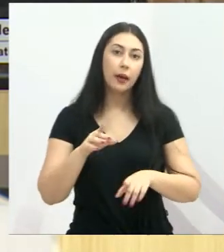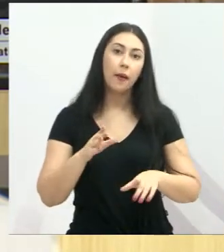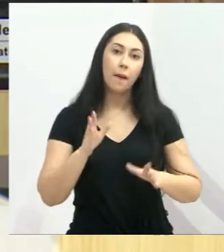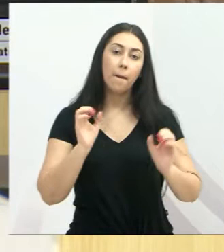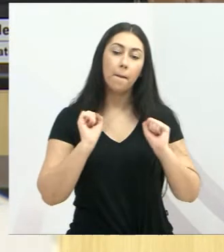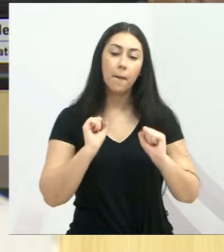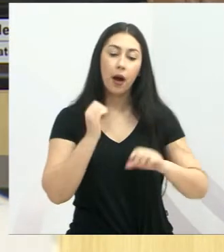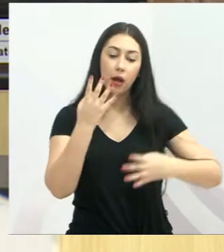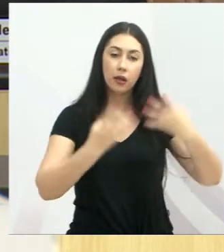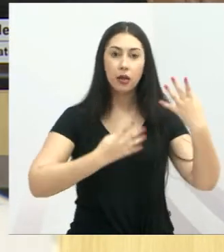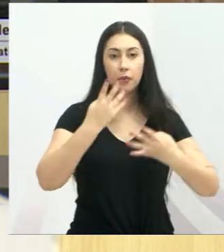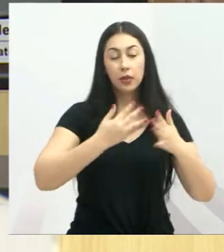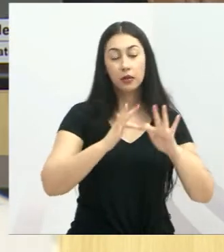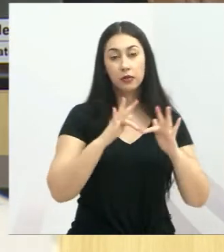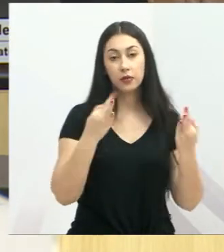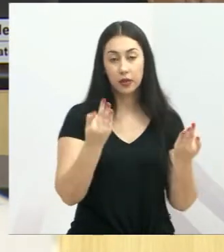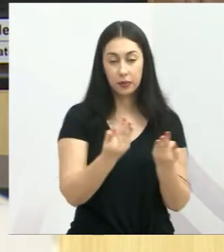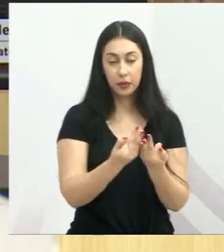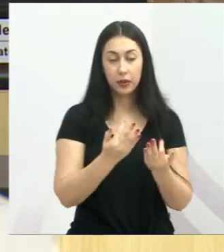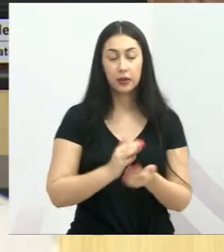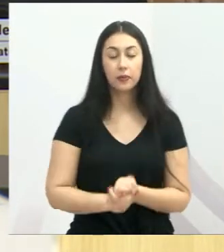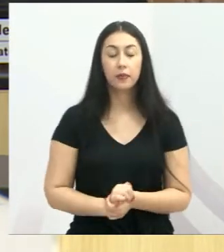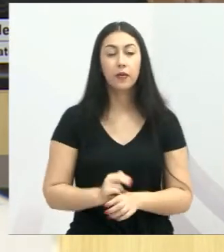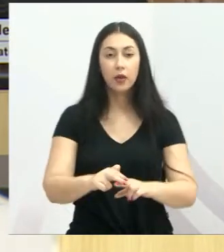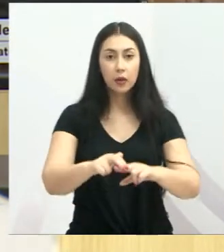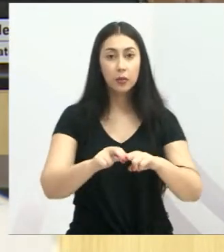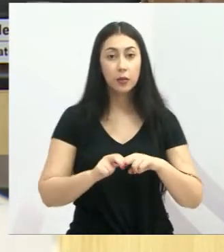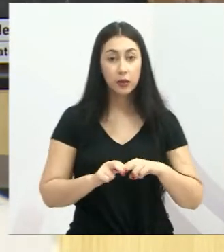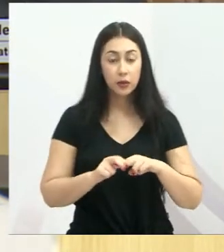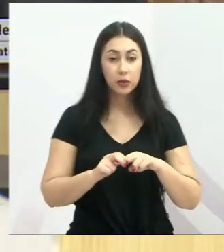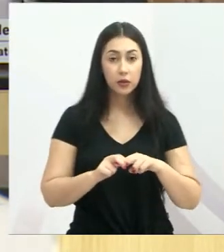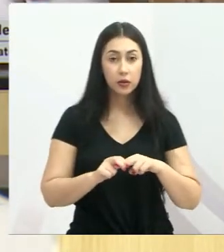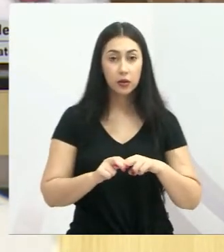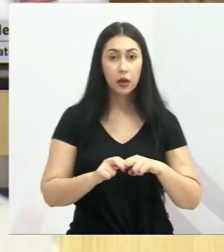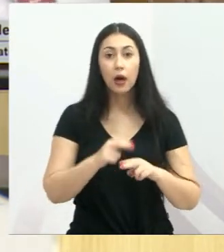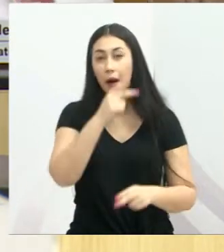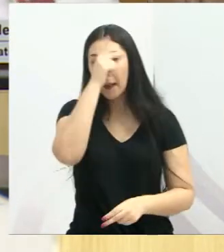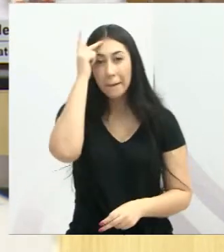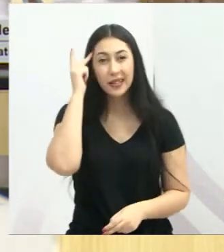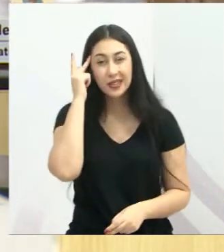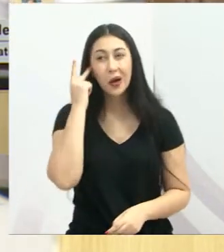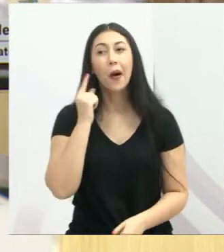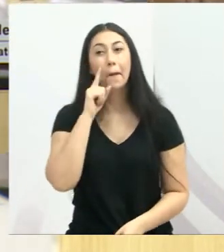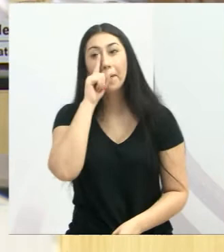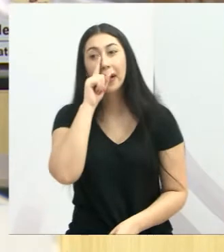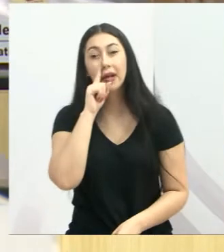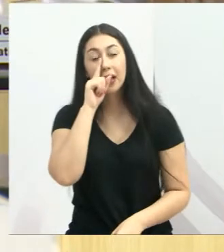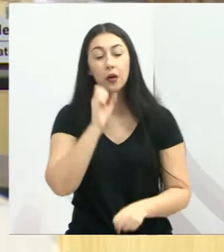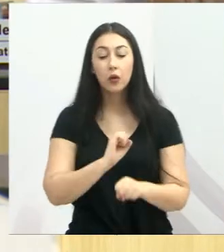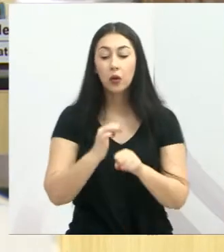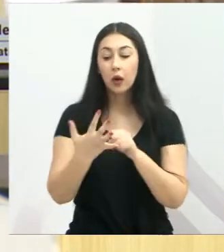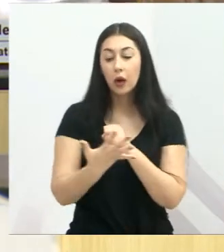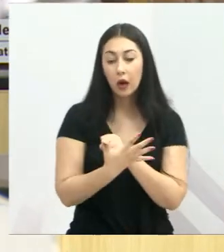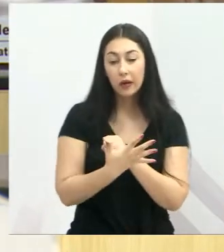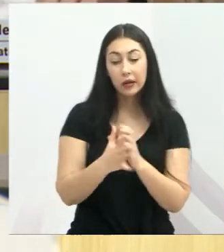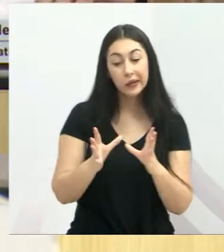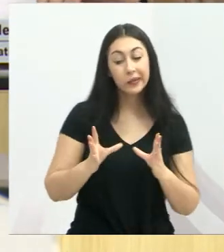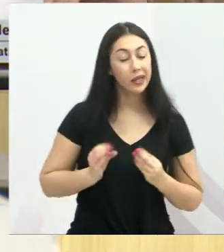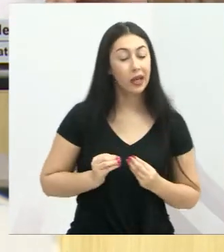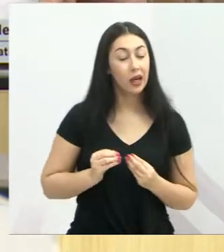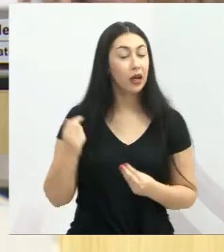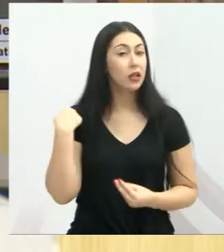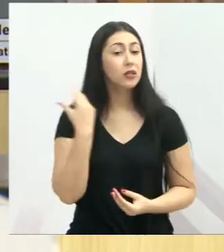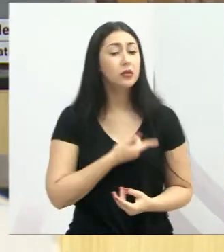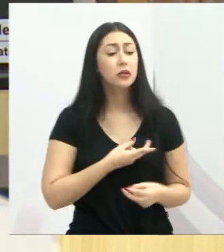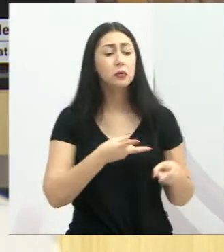familiares. Portanto, diante de tão intensa exposição, entendemos ser extremamente